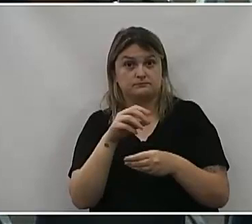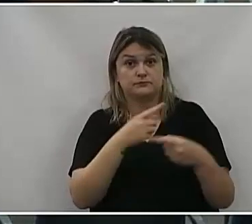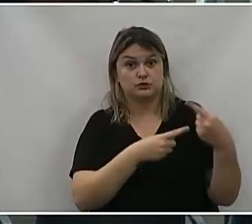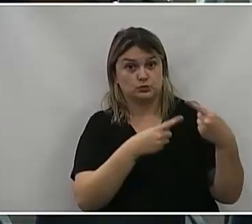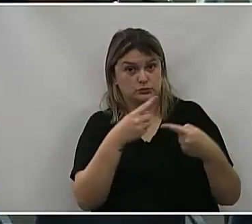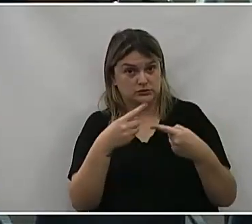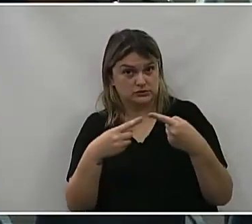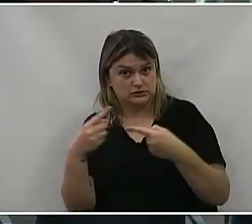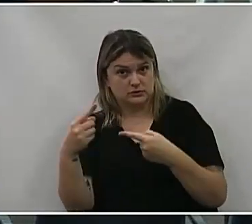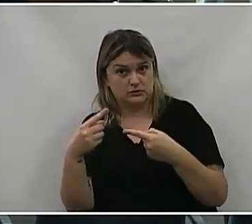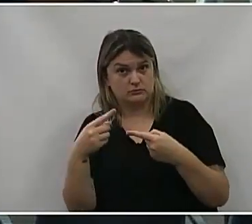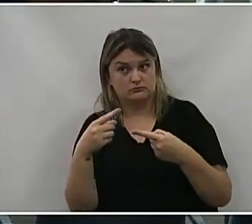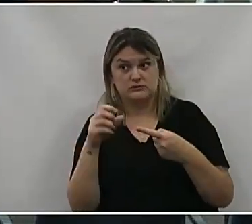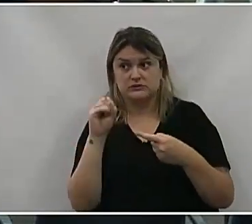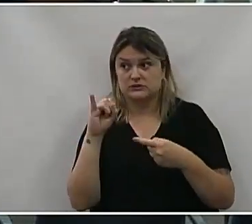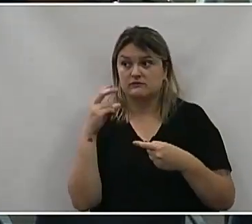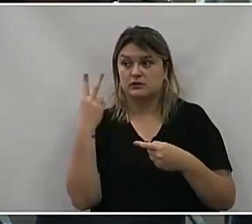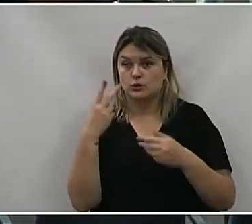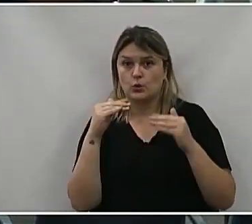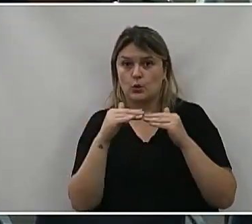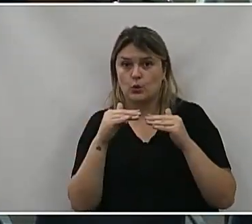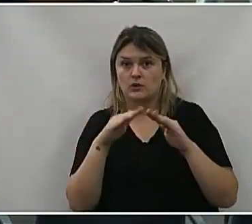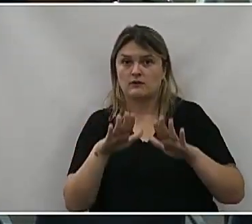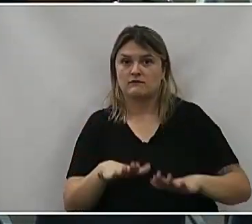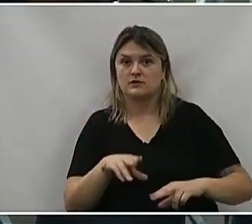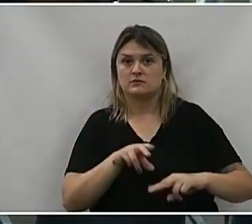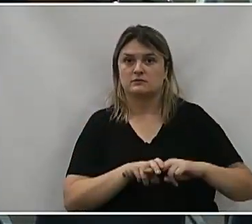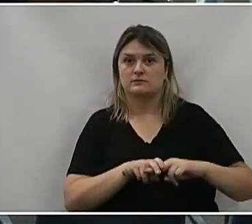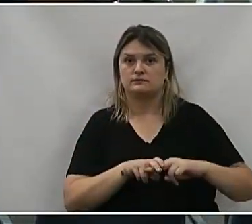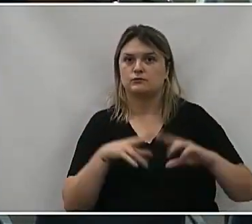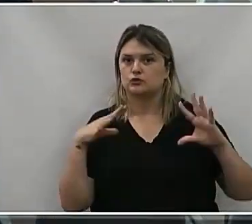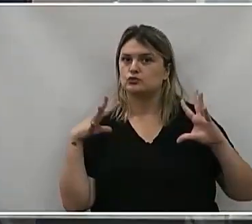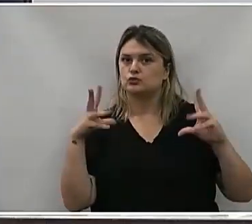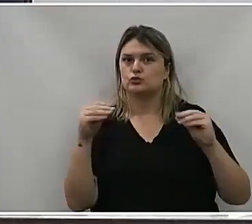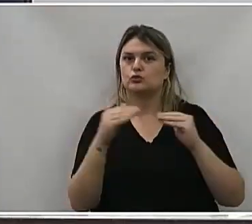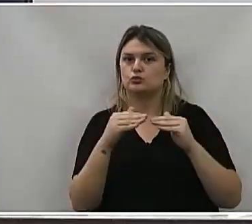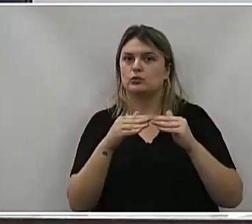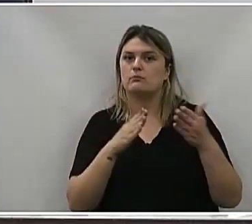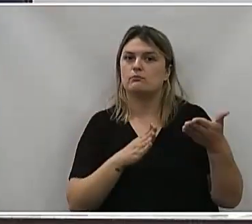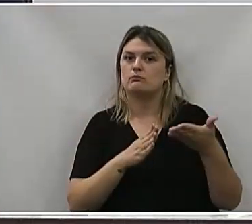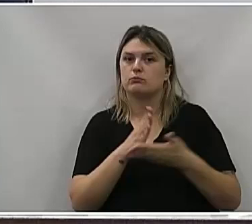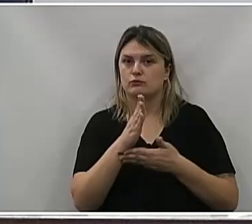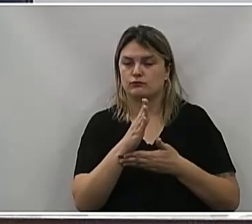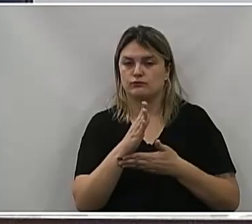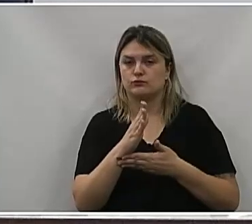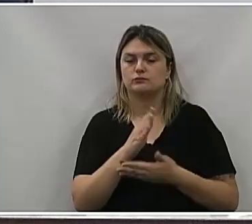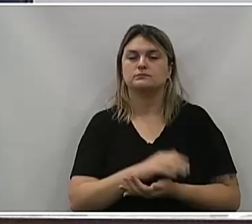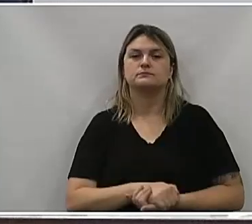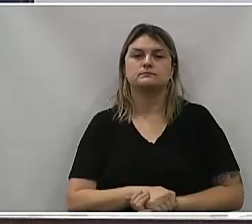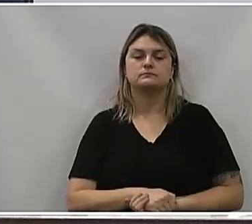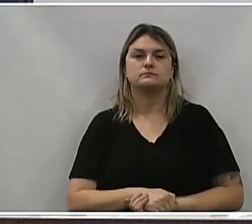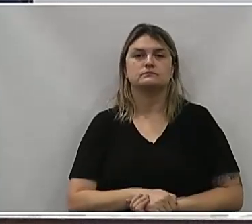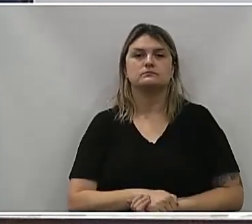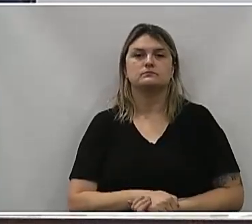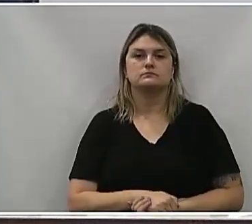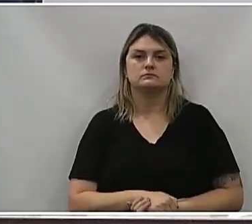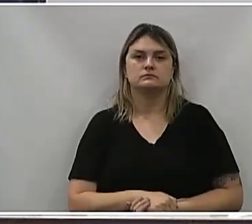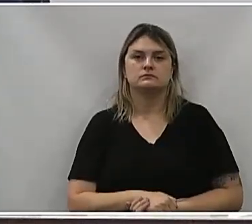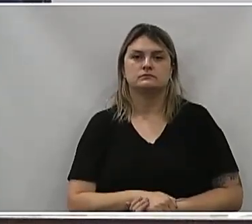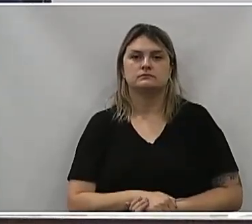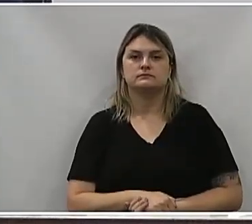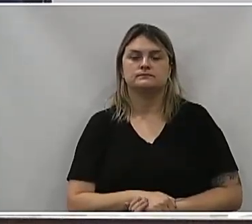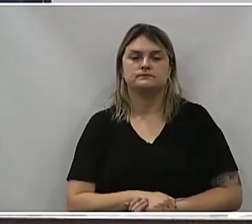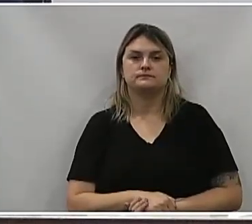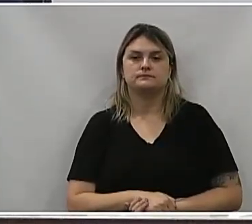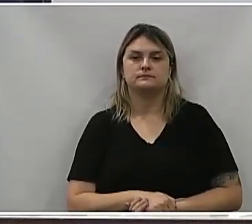discussão. Vereadores que aprovam, permaneçam como estão. Está aprovado o parecer fundamentado da Comissão de Educação,